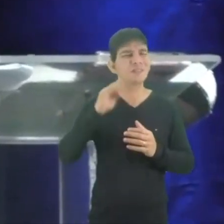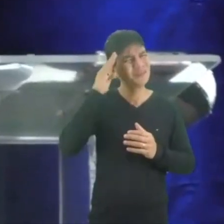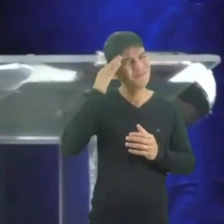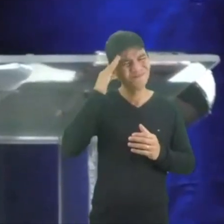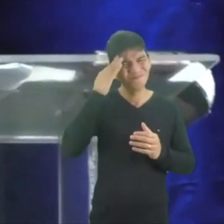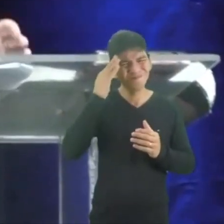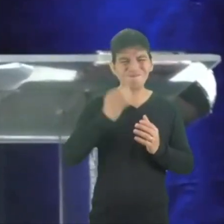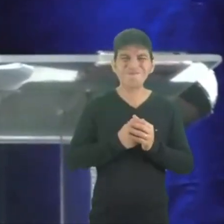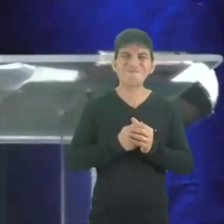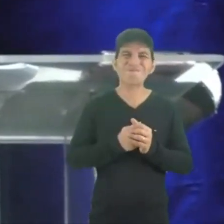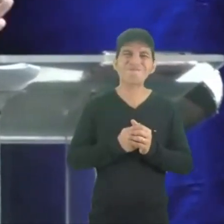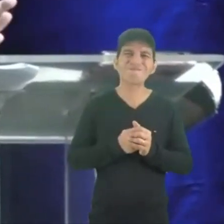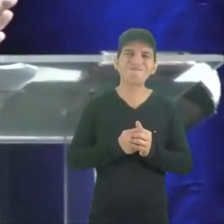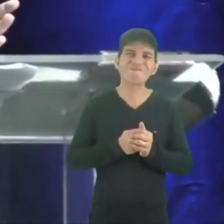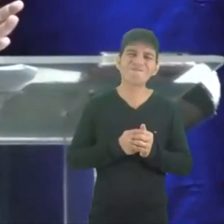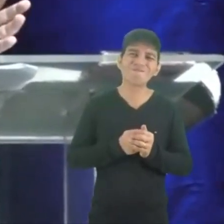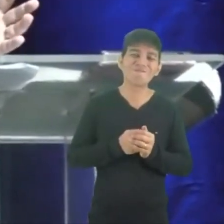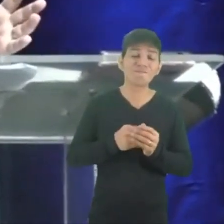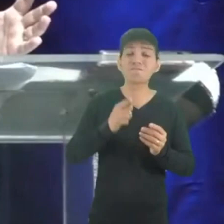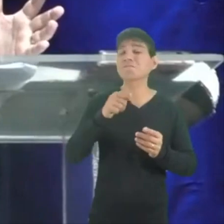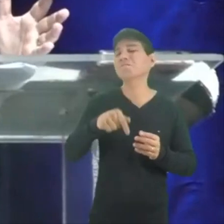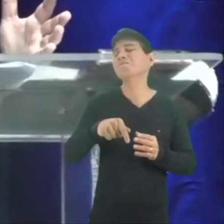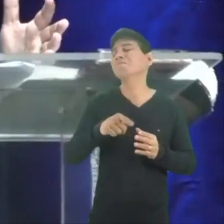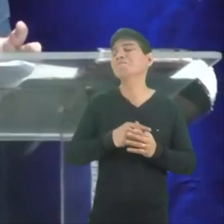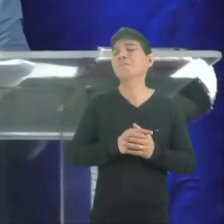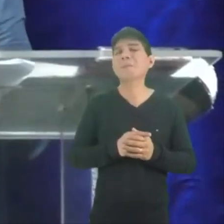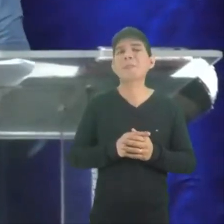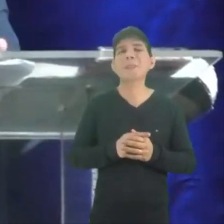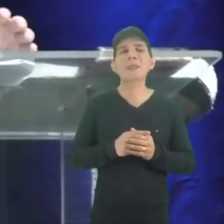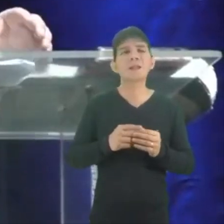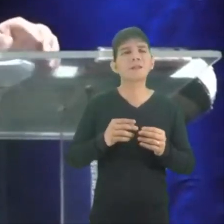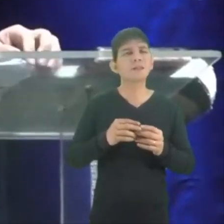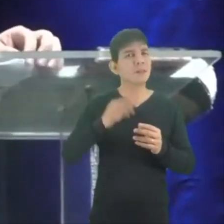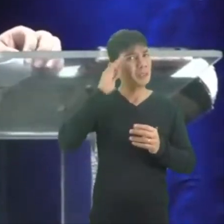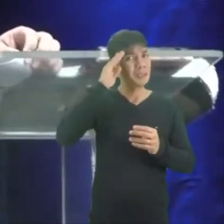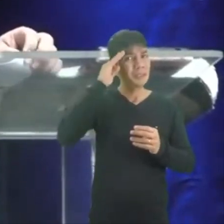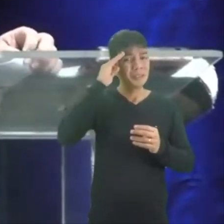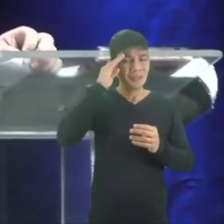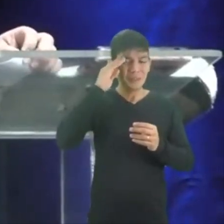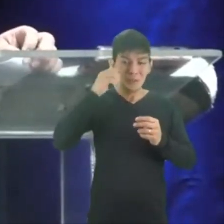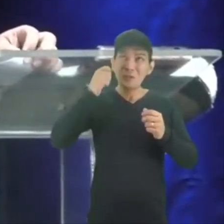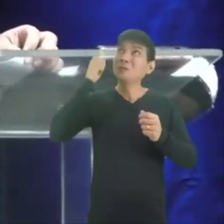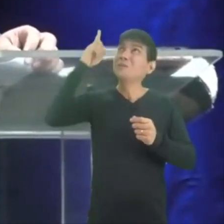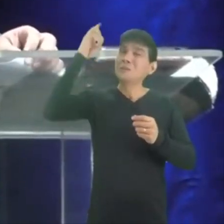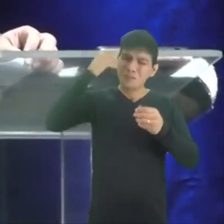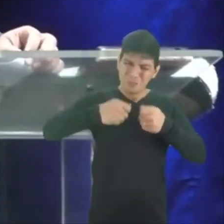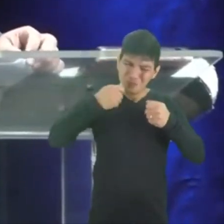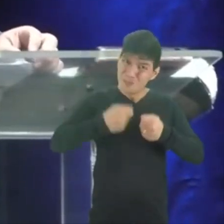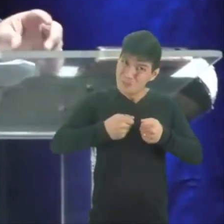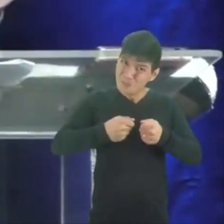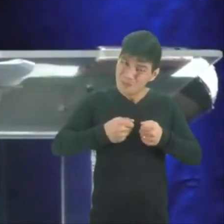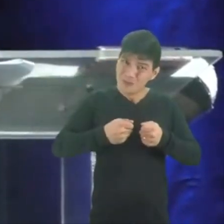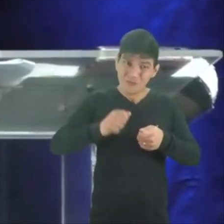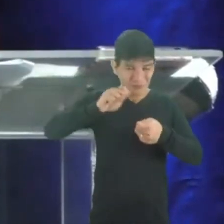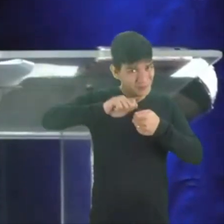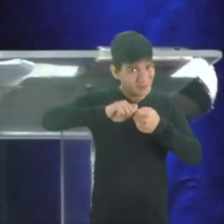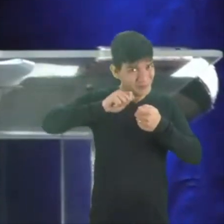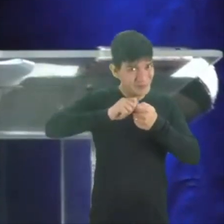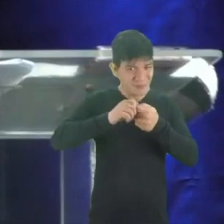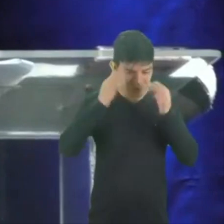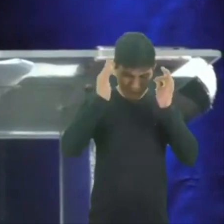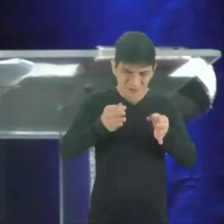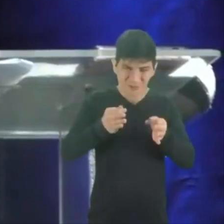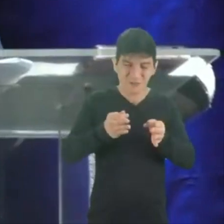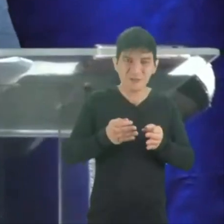sabe, ficamos ali, imaginando que Deus pode fazer por conta da nossa fidelidade. Eclesiastes